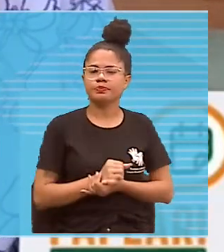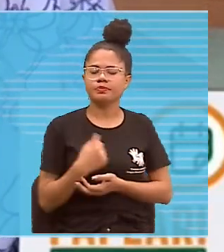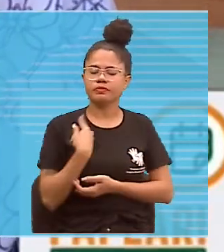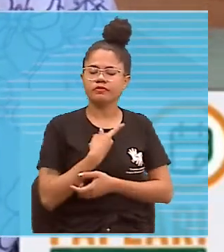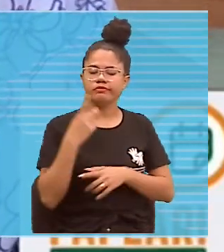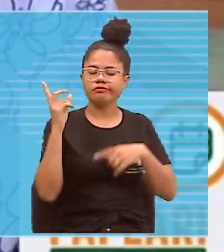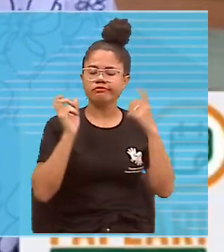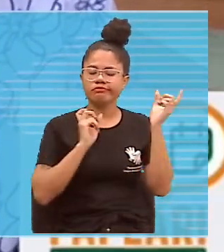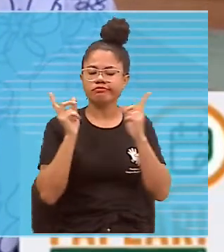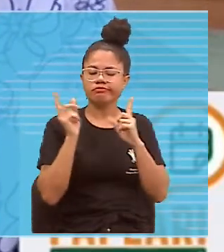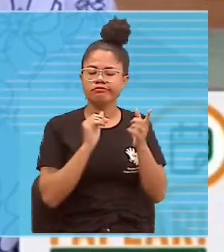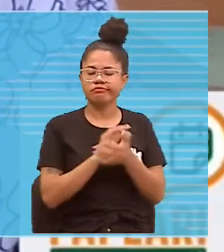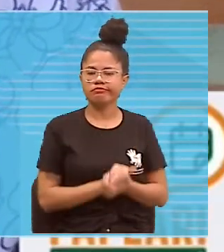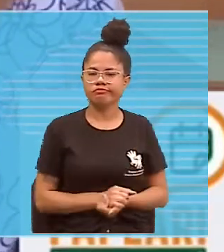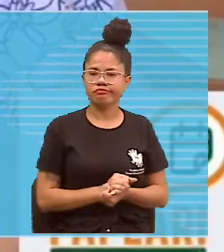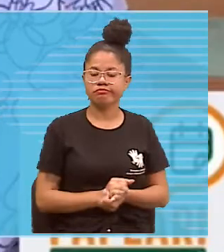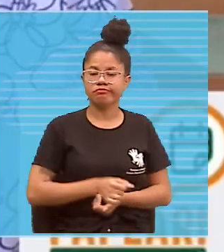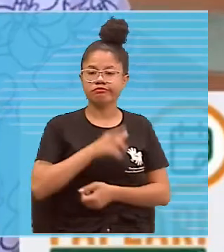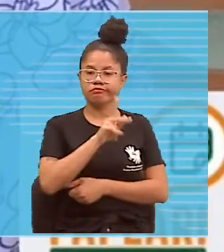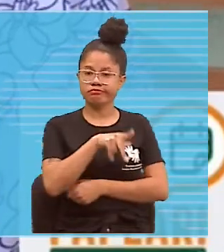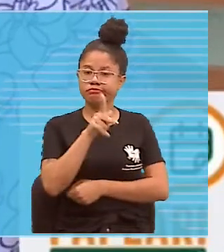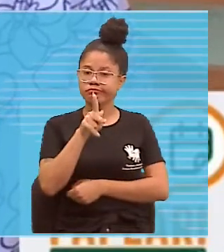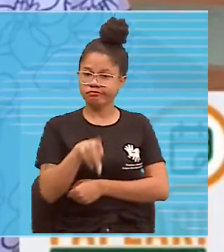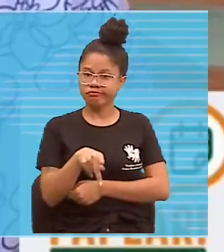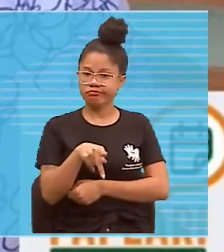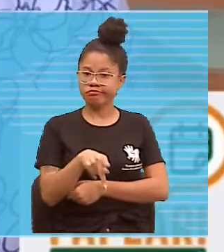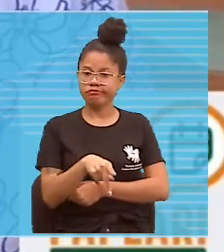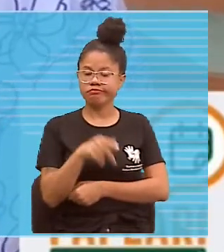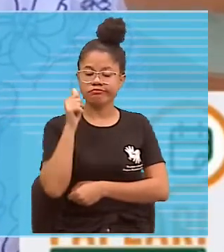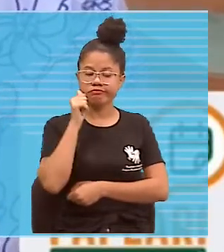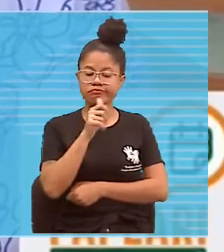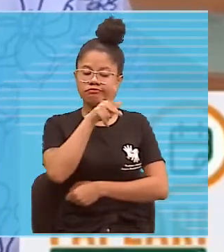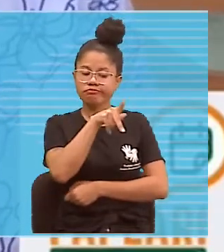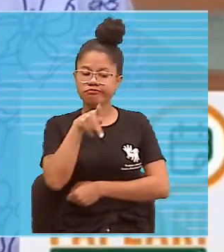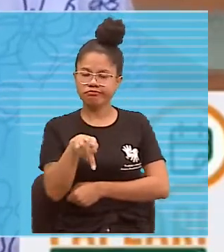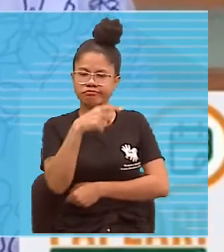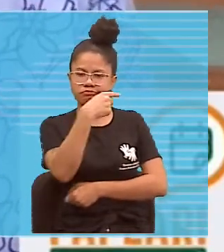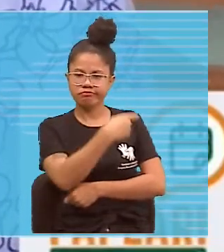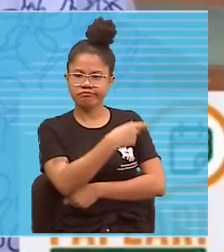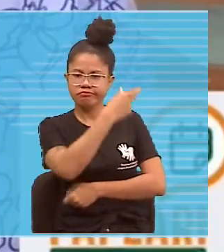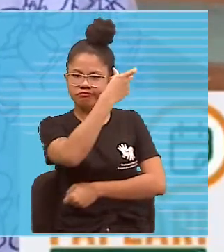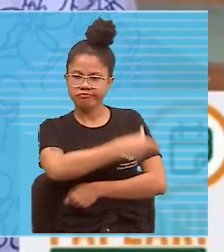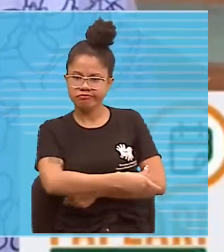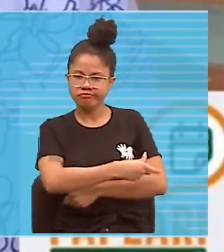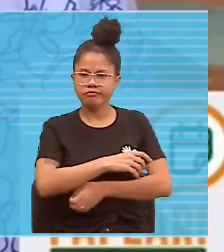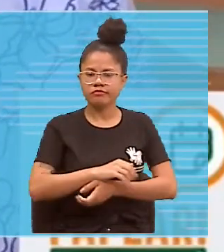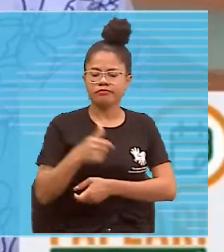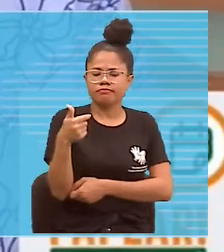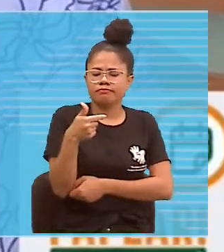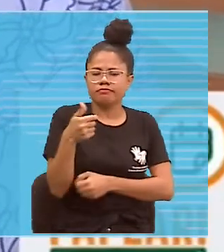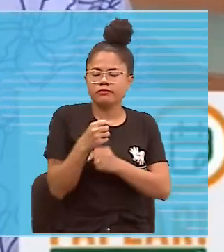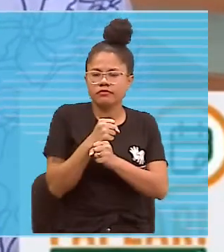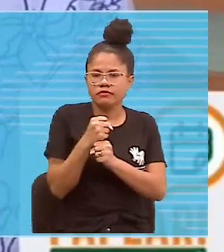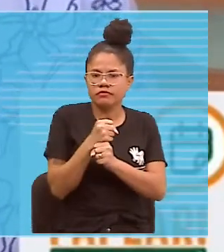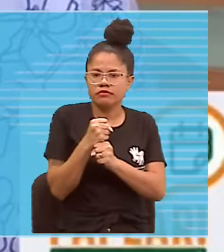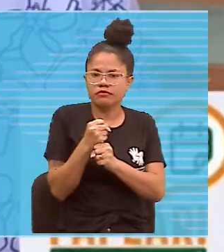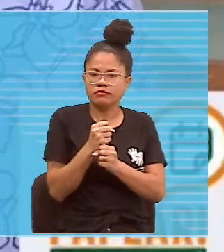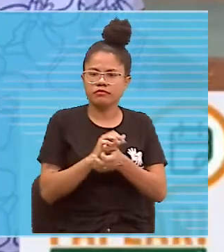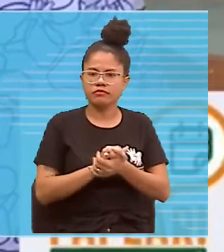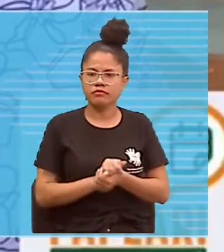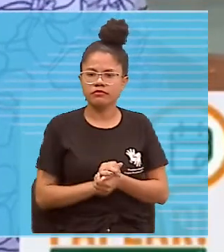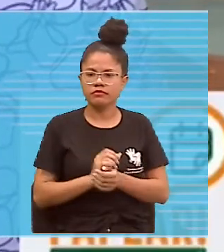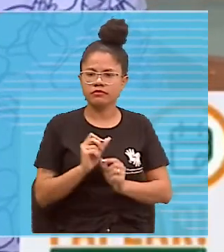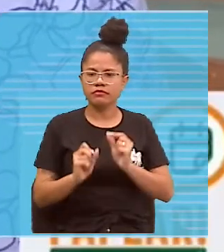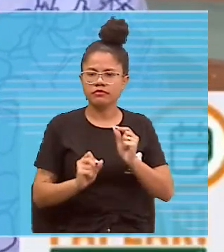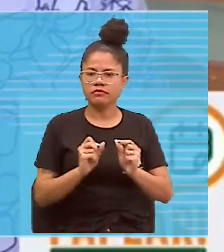22 anos, eu vejo sempre isso em primeira mão, de trabalhar esse aluno com um todo. E esse protagonismo,